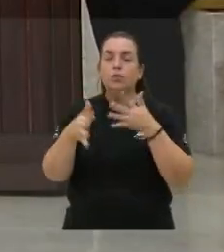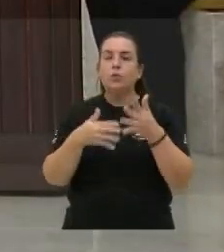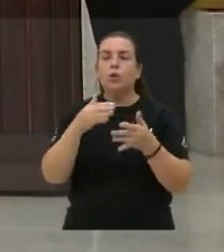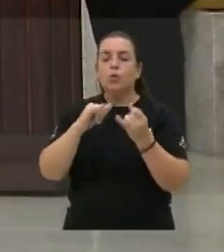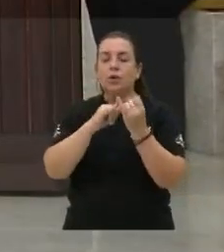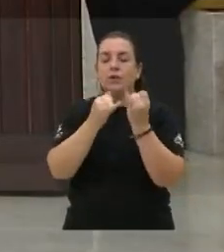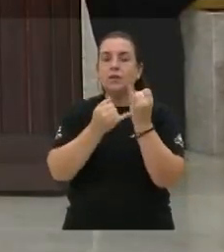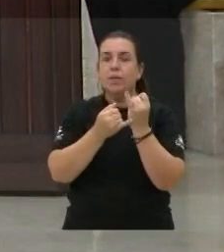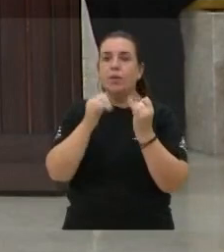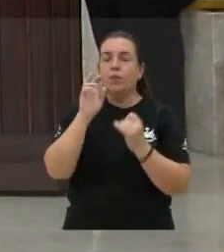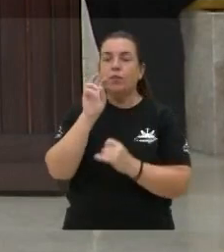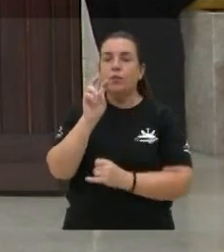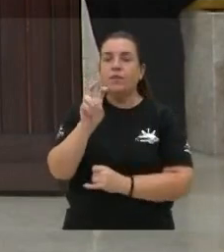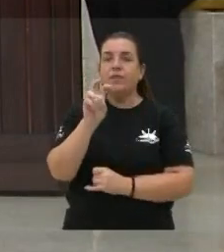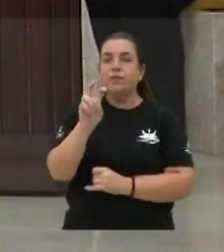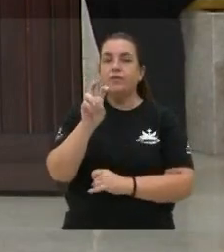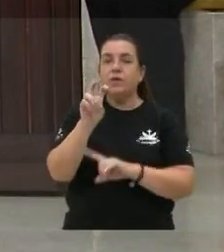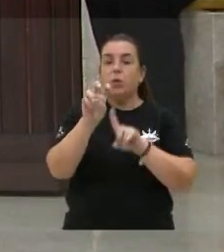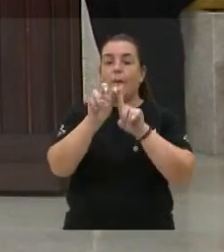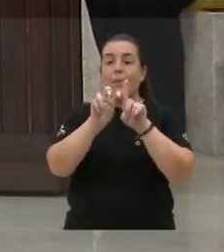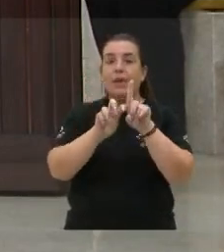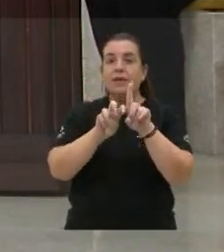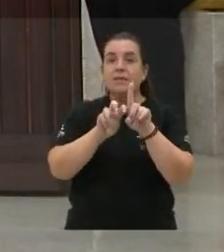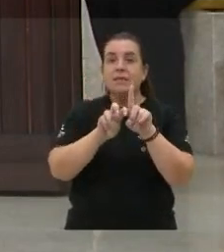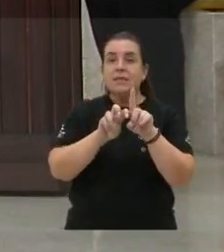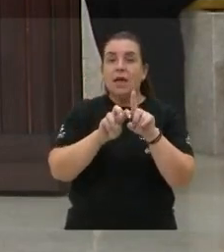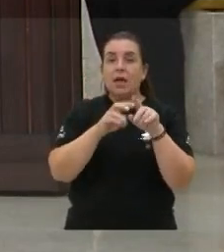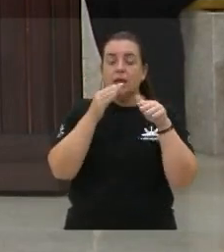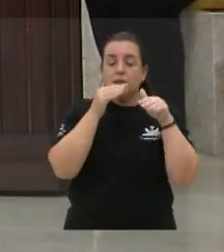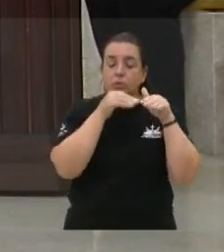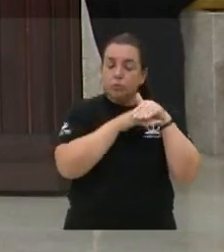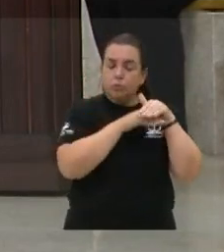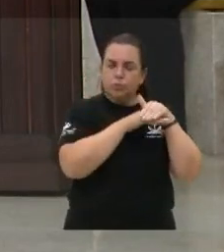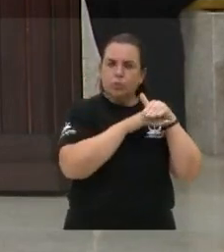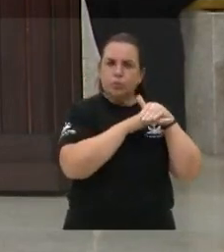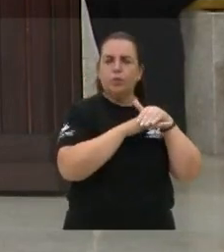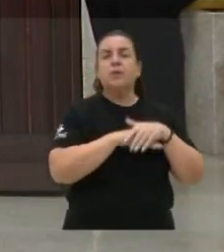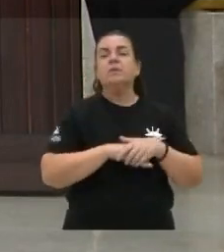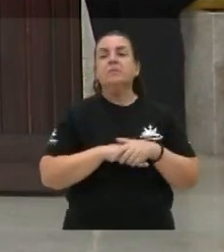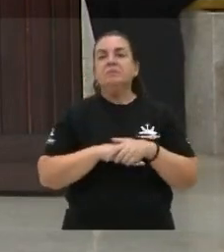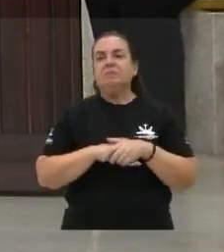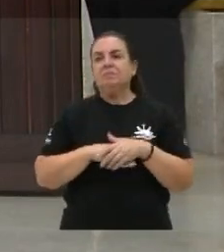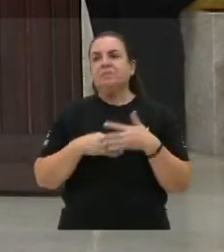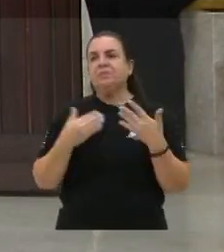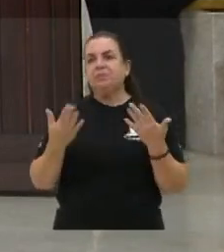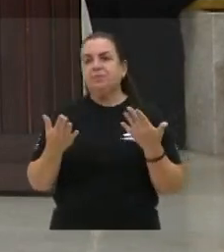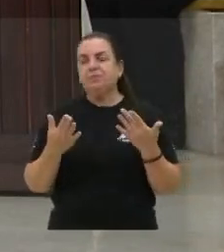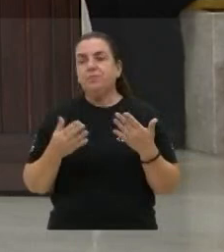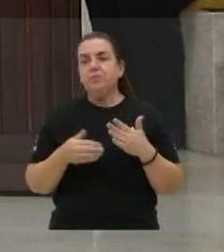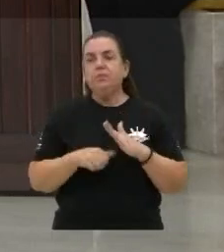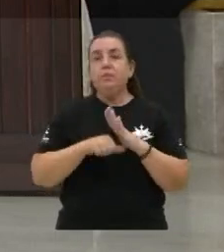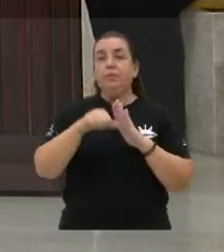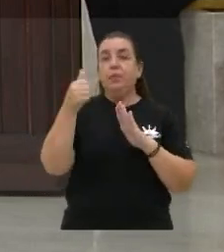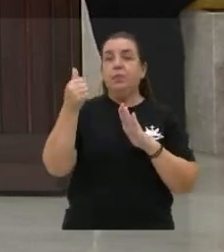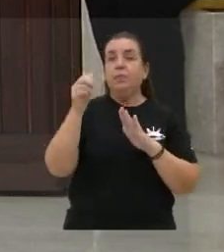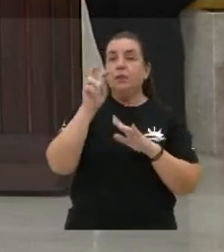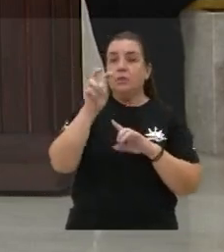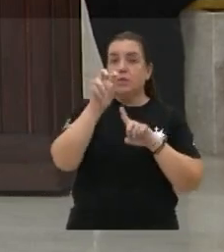Isabel ficou 5 meses recolhida. E eu dizia que os primeiros